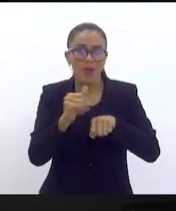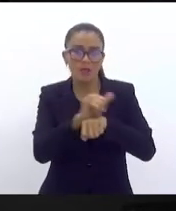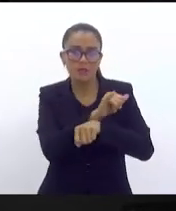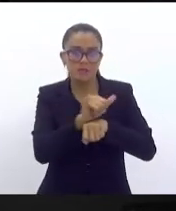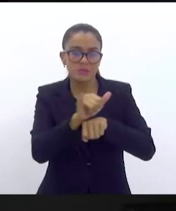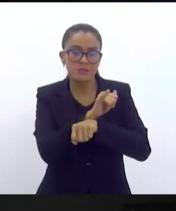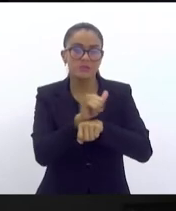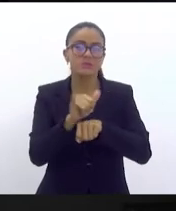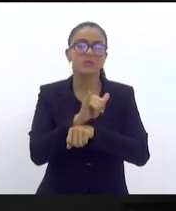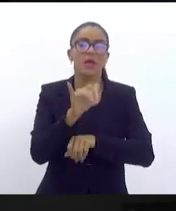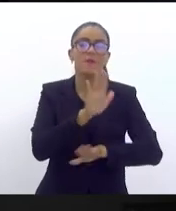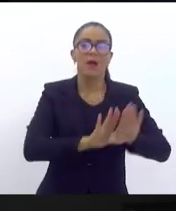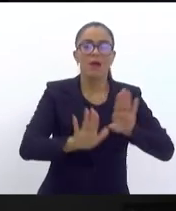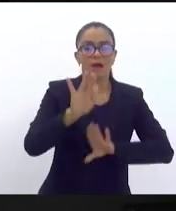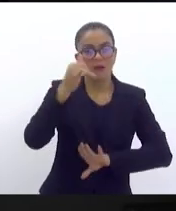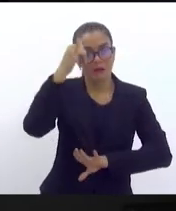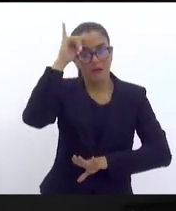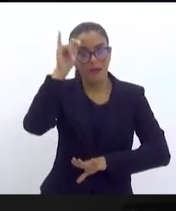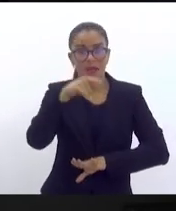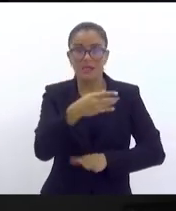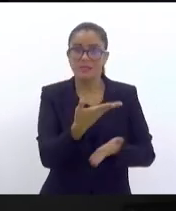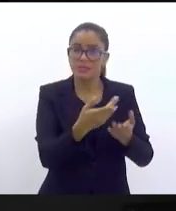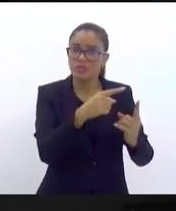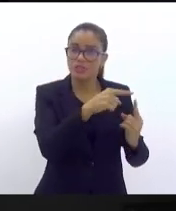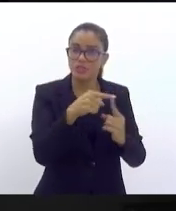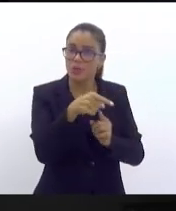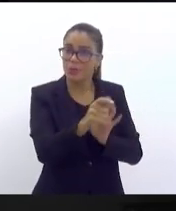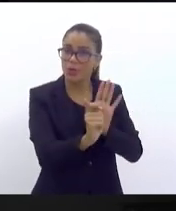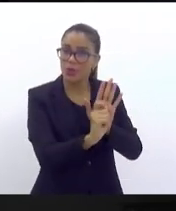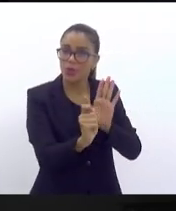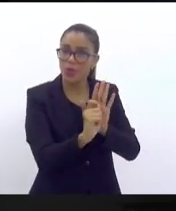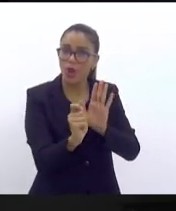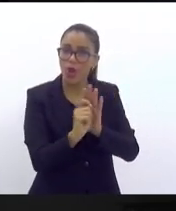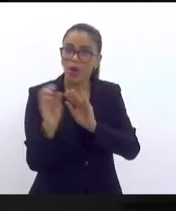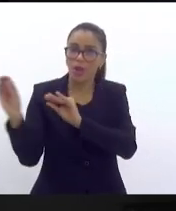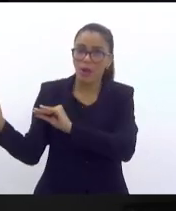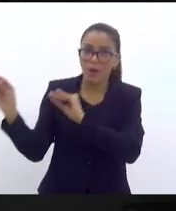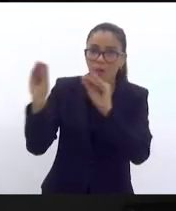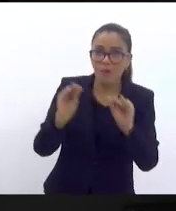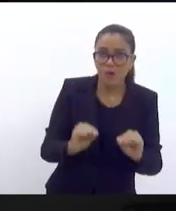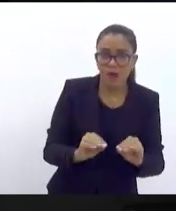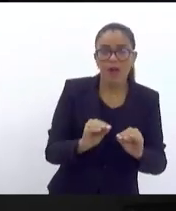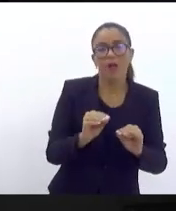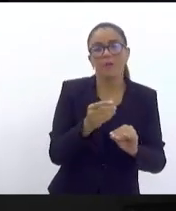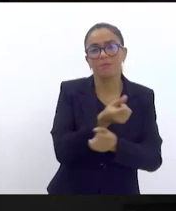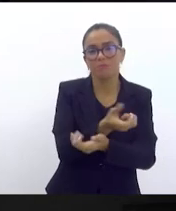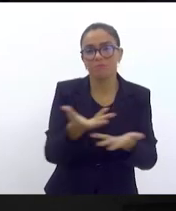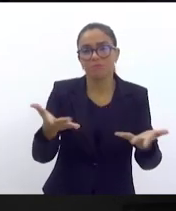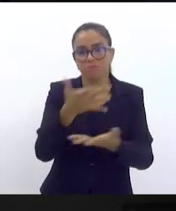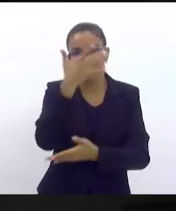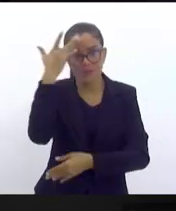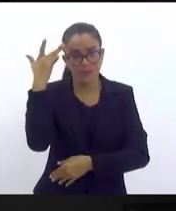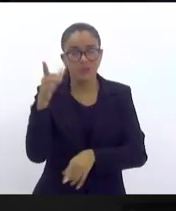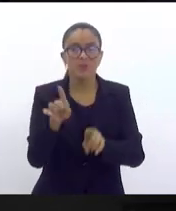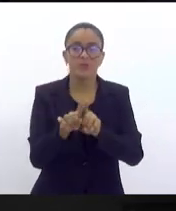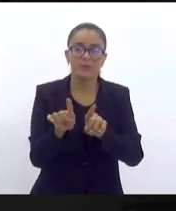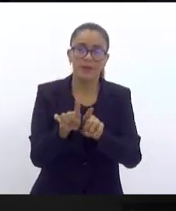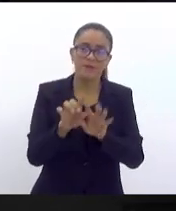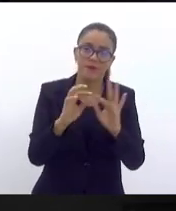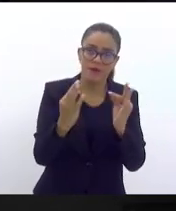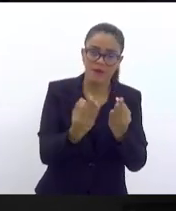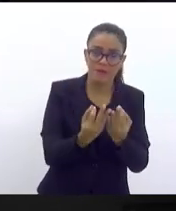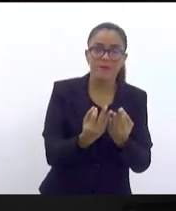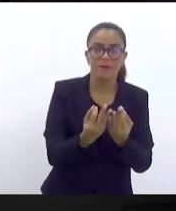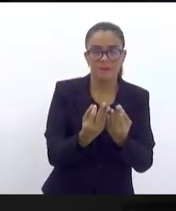com que essa droga devastadora venha chegar a outras pessoas e também outras famílias